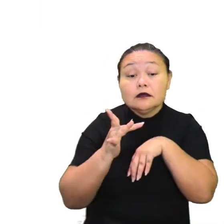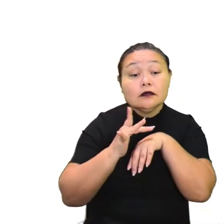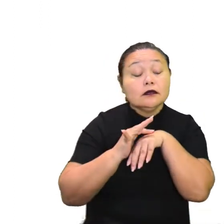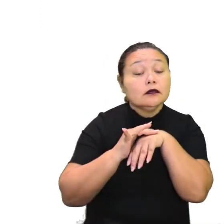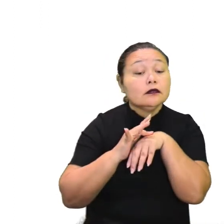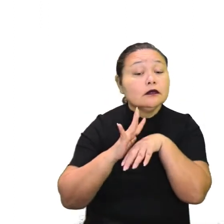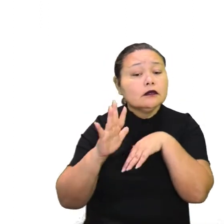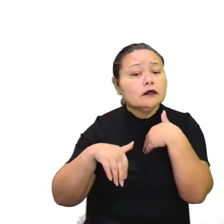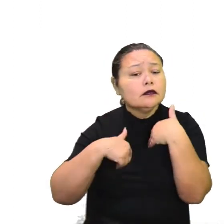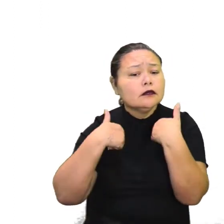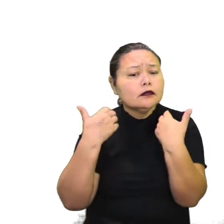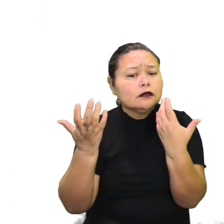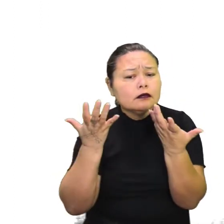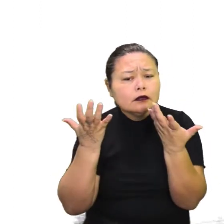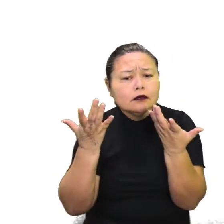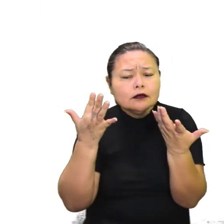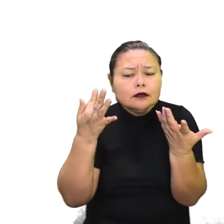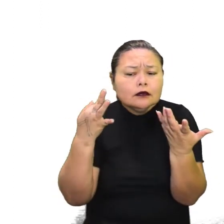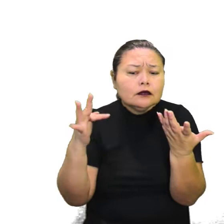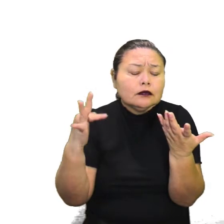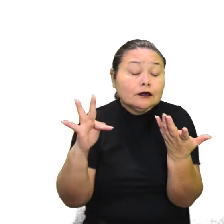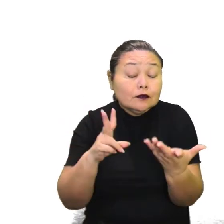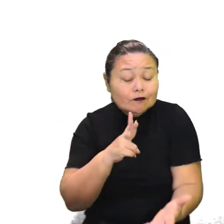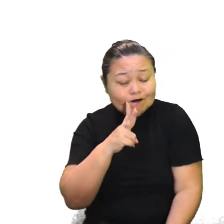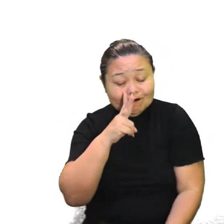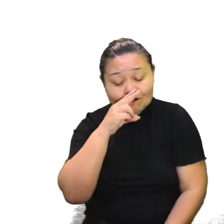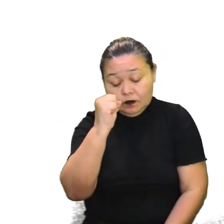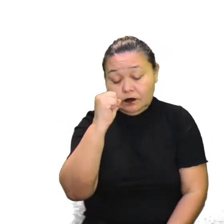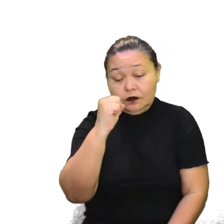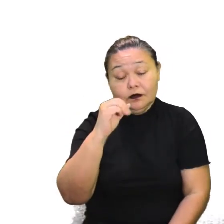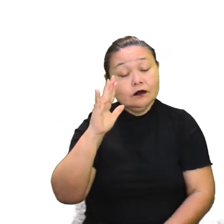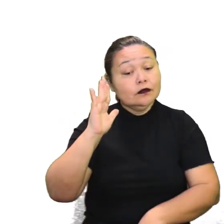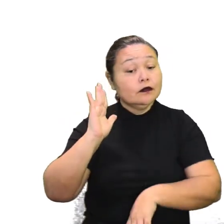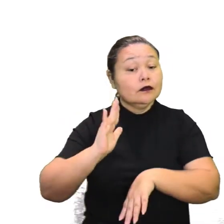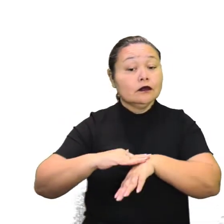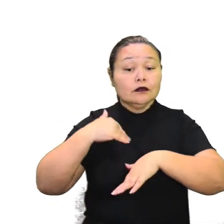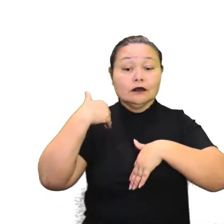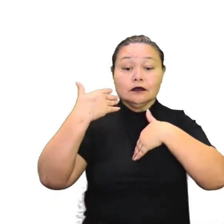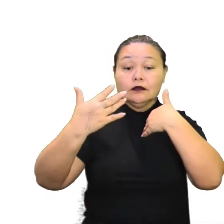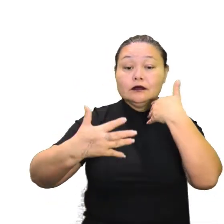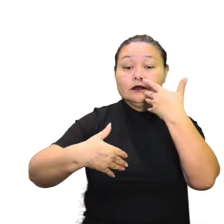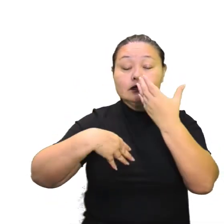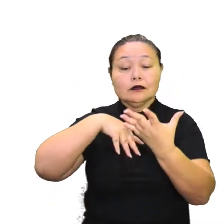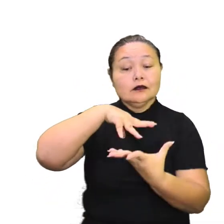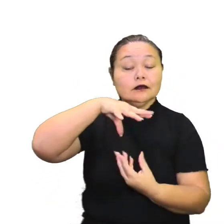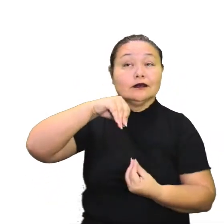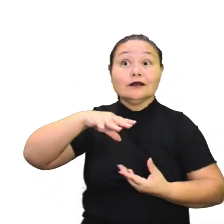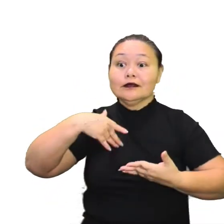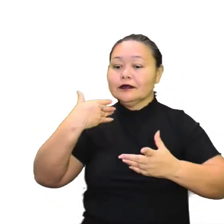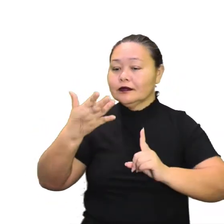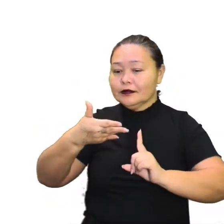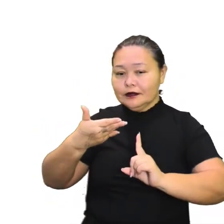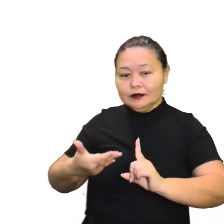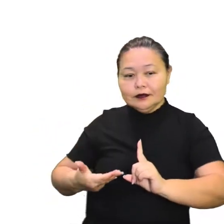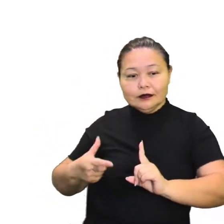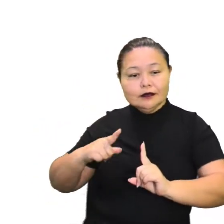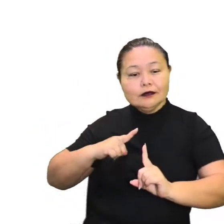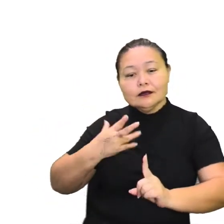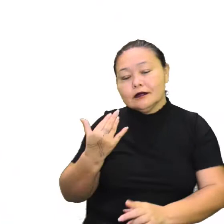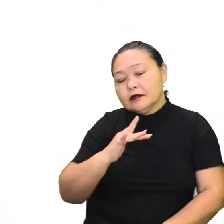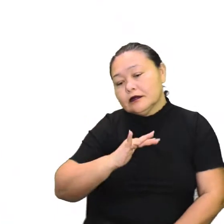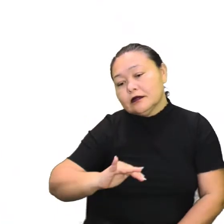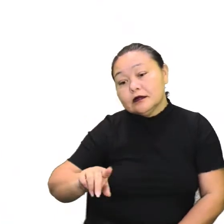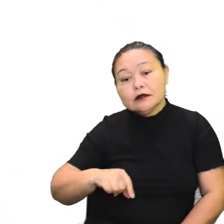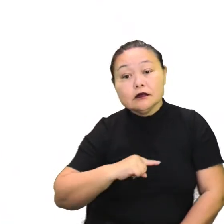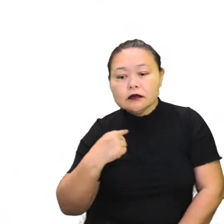doença. E quanto mais me seja a dor intensa, mais cresce na minha alma teu encanto. Como a